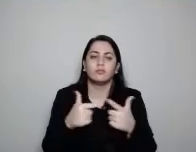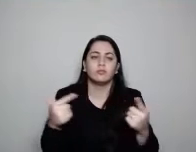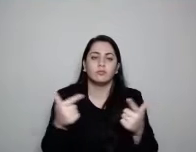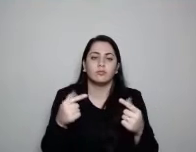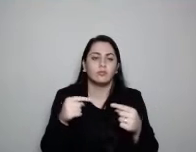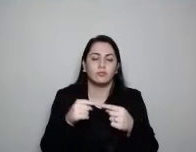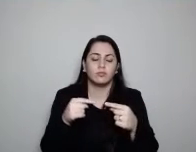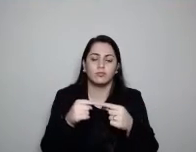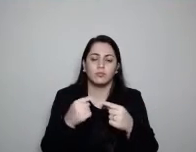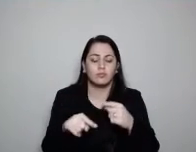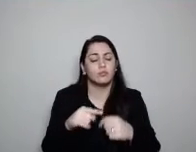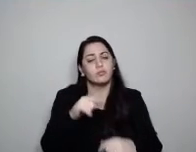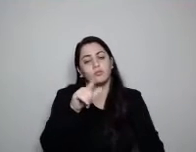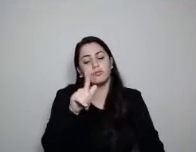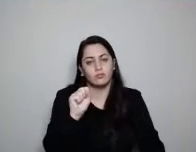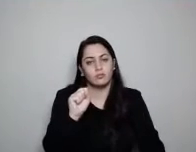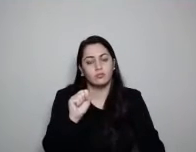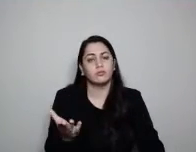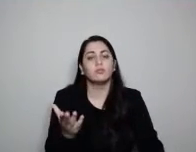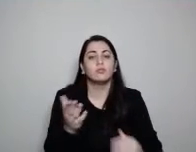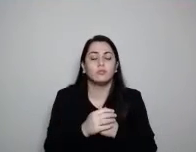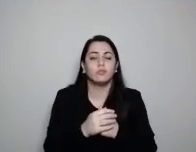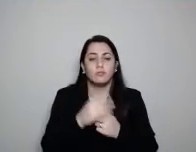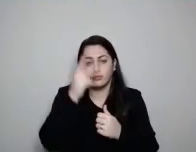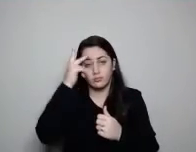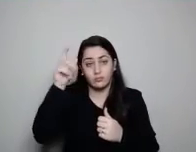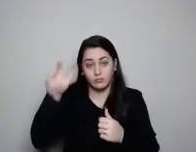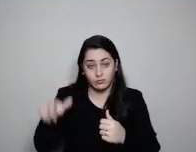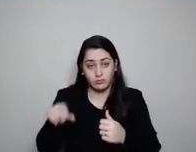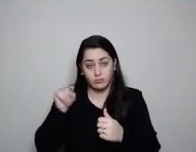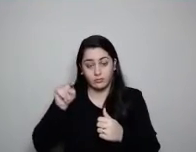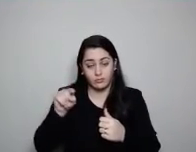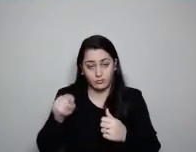requer a apelante que seja mantido